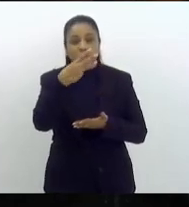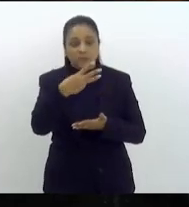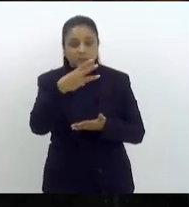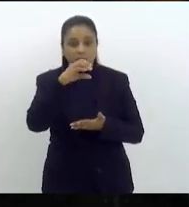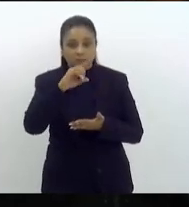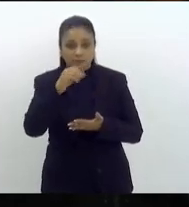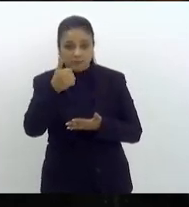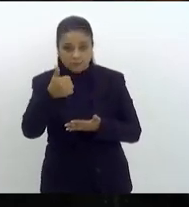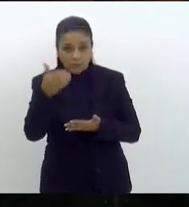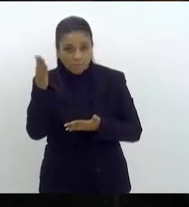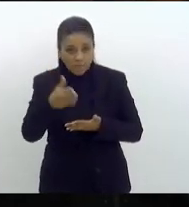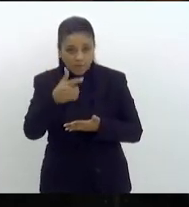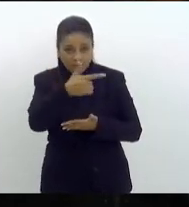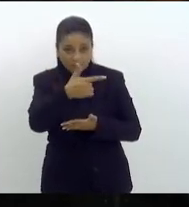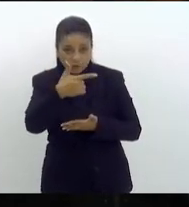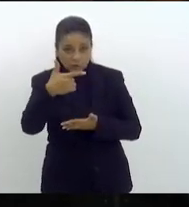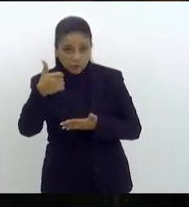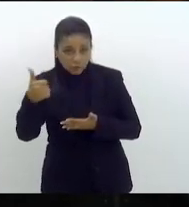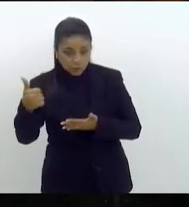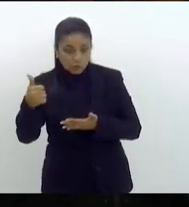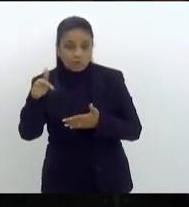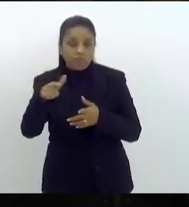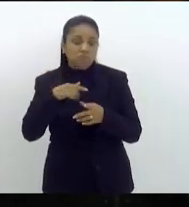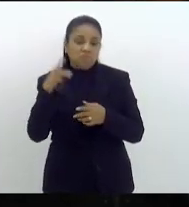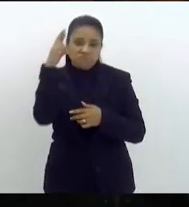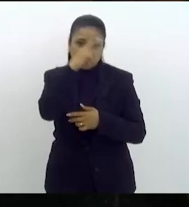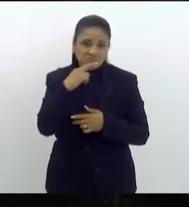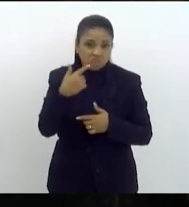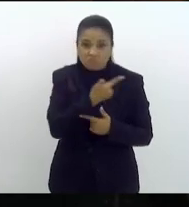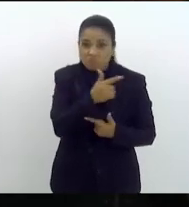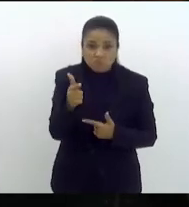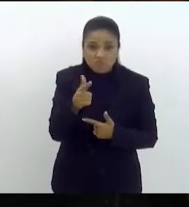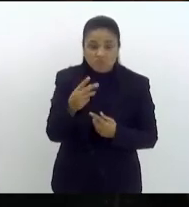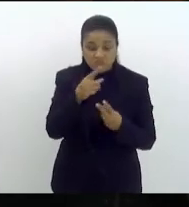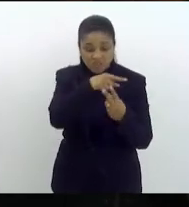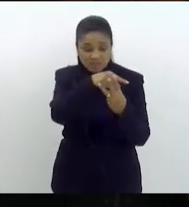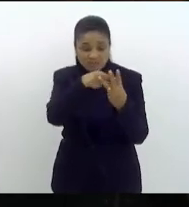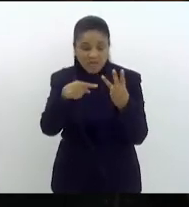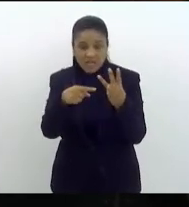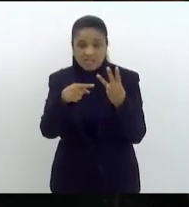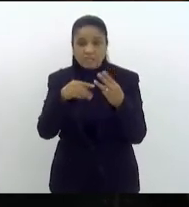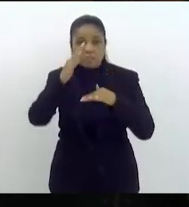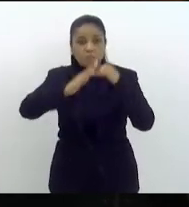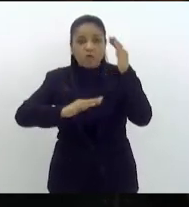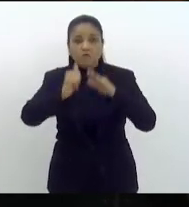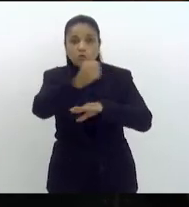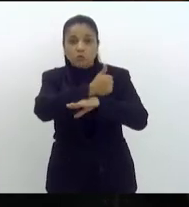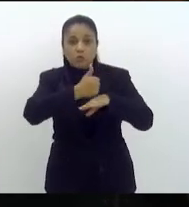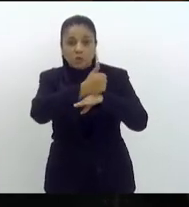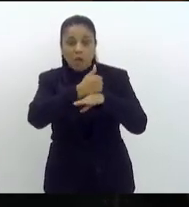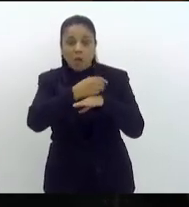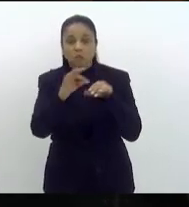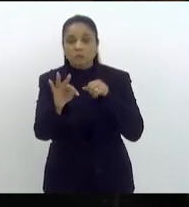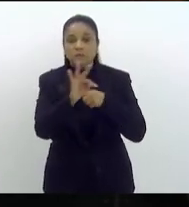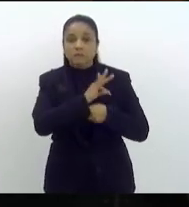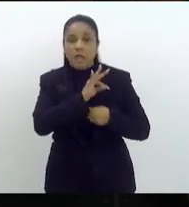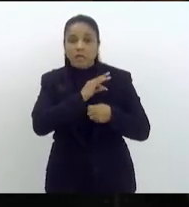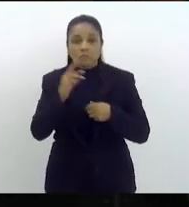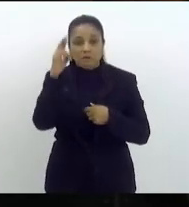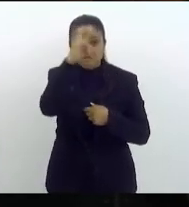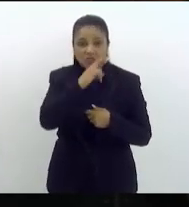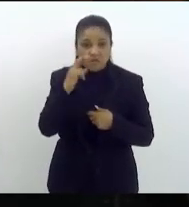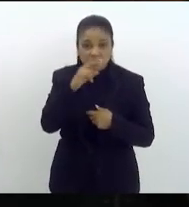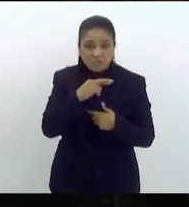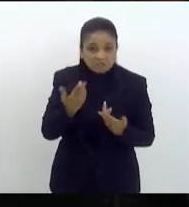mostrando que nada era fiscalizada NP só tinha três técnicas para fazer essas fiscalização Além do